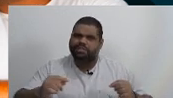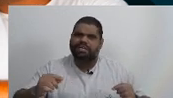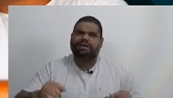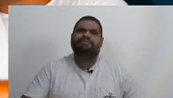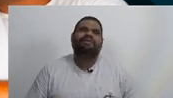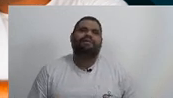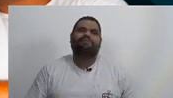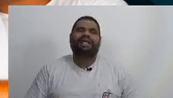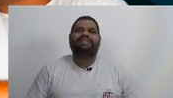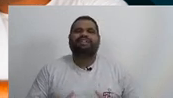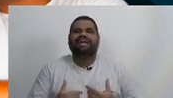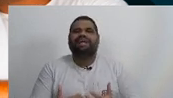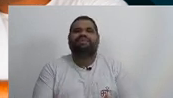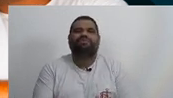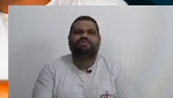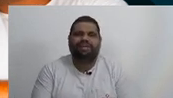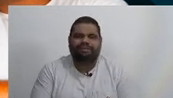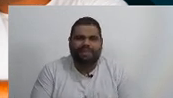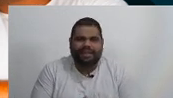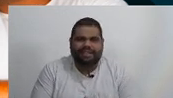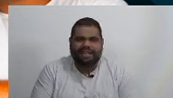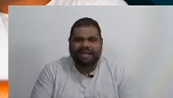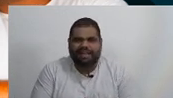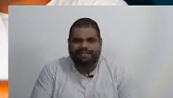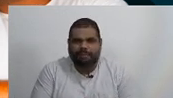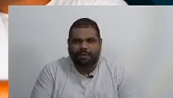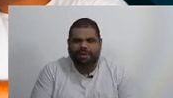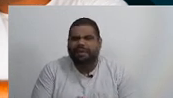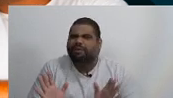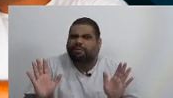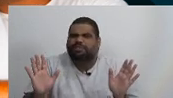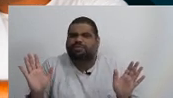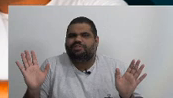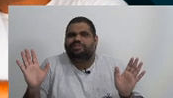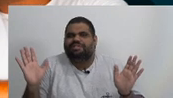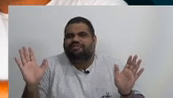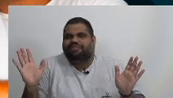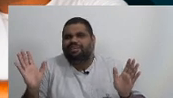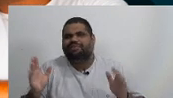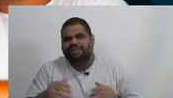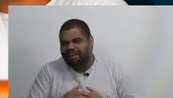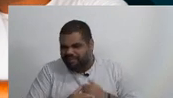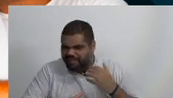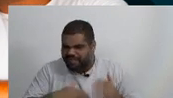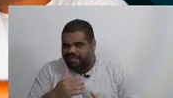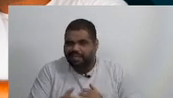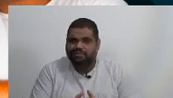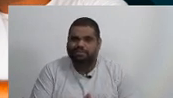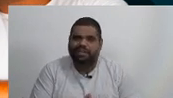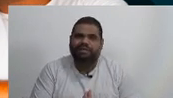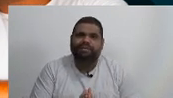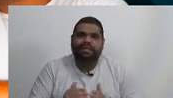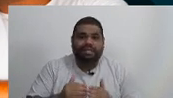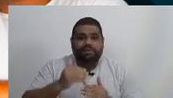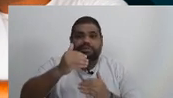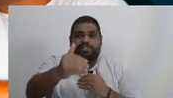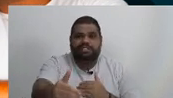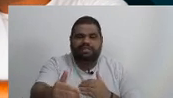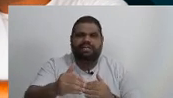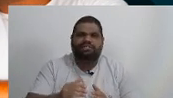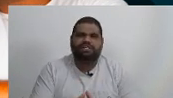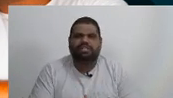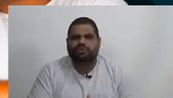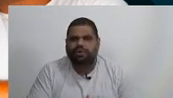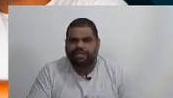tem um dia para tentar resolver, né, esse probleminha, como se fosse um desafio, né? Você tenta resolver e no